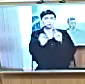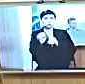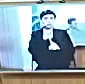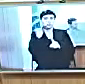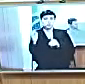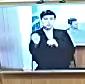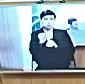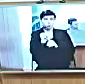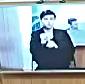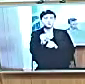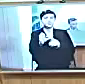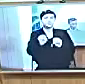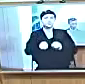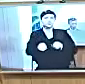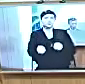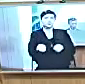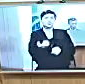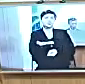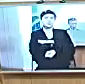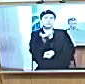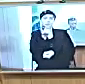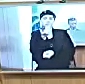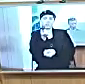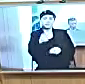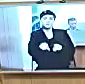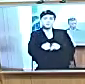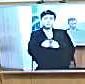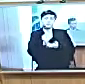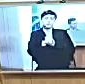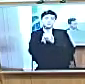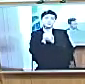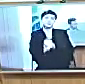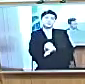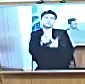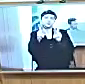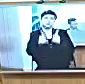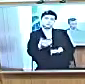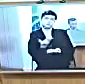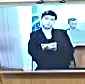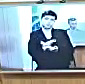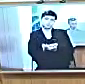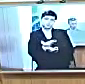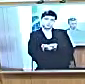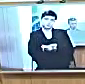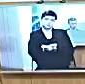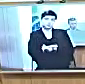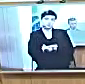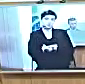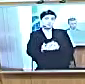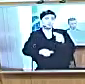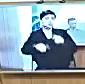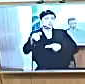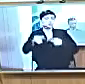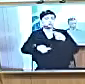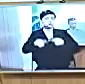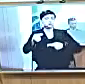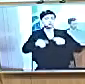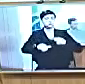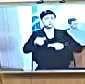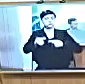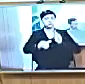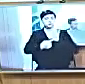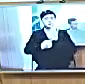segurança alimentar e assistência ao estudante como resultado das discussões foram apresentadas